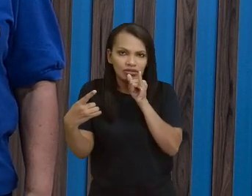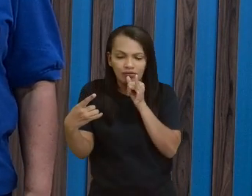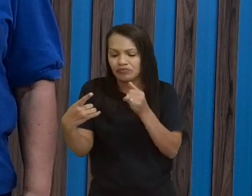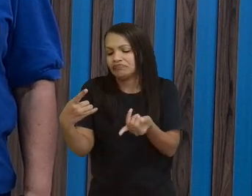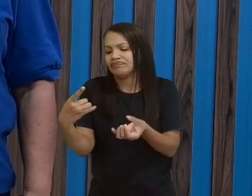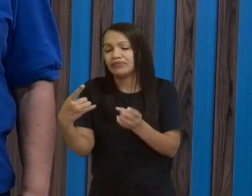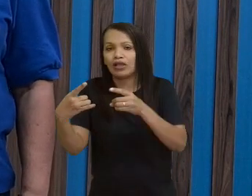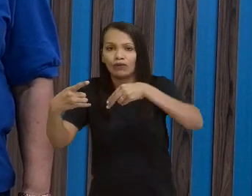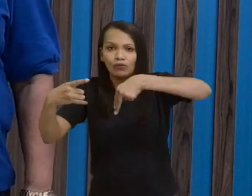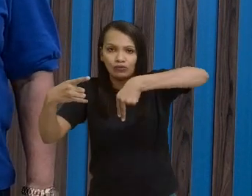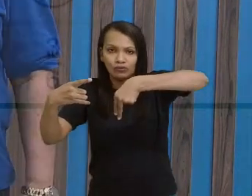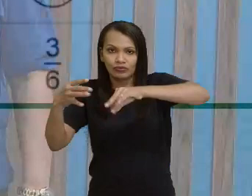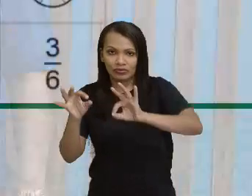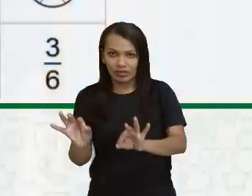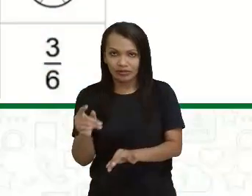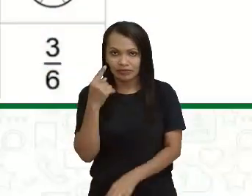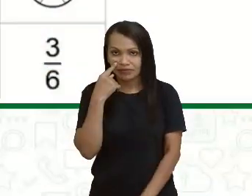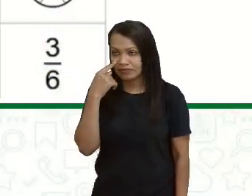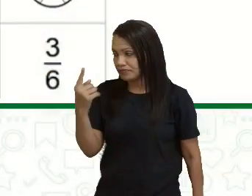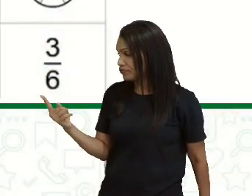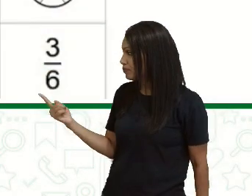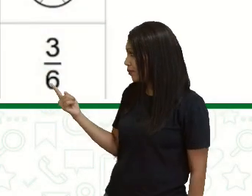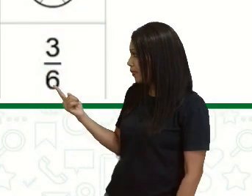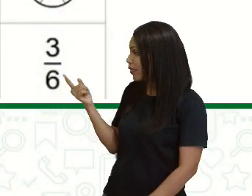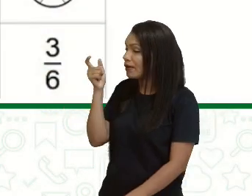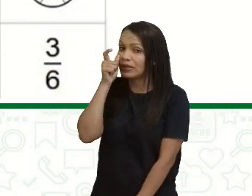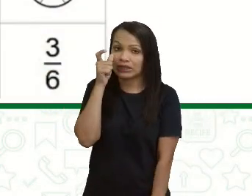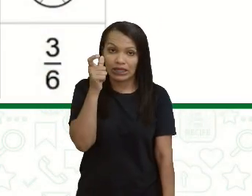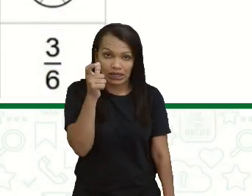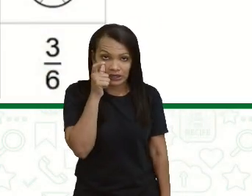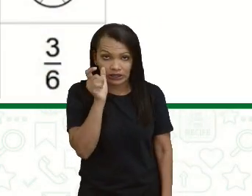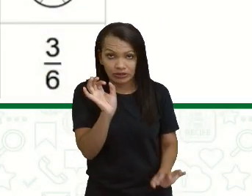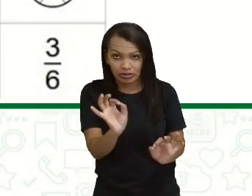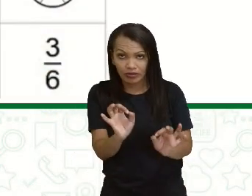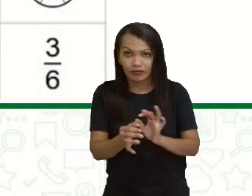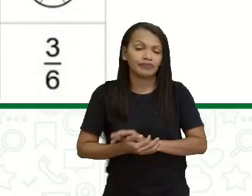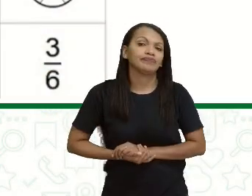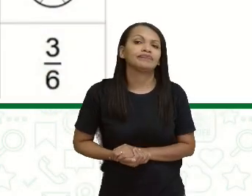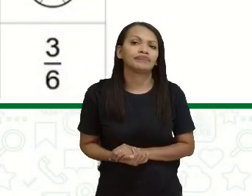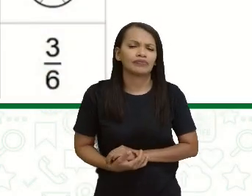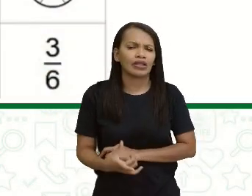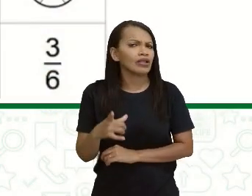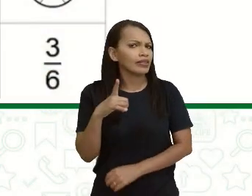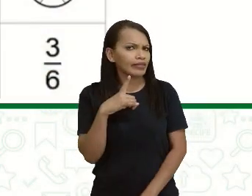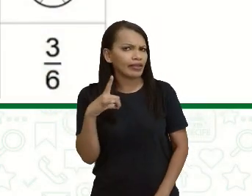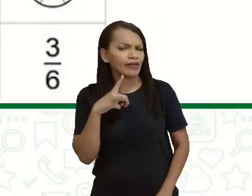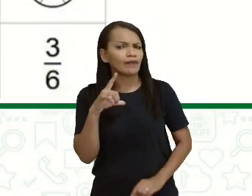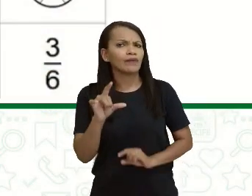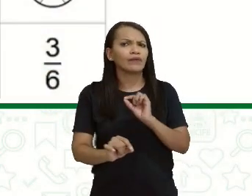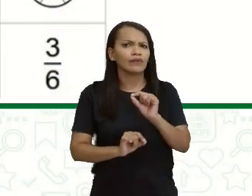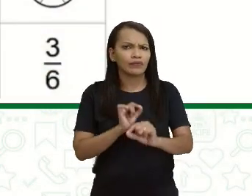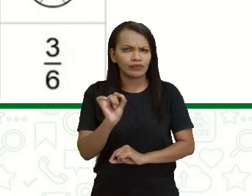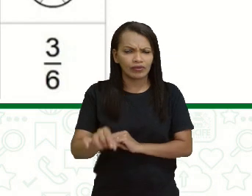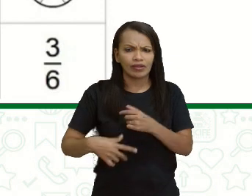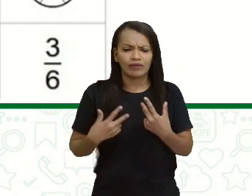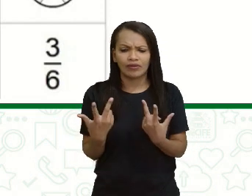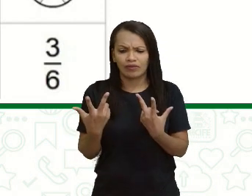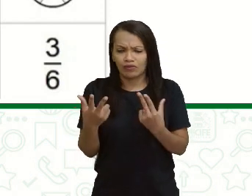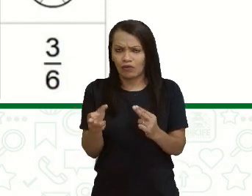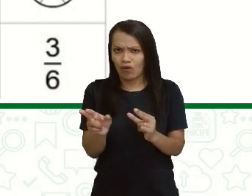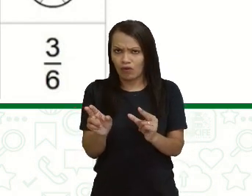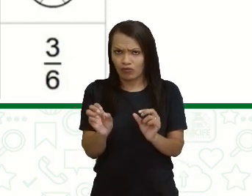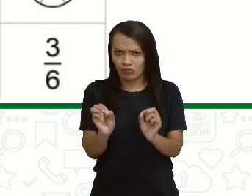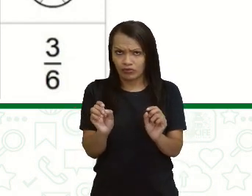aqui, ó, bem interessante. Olha, eu tenho ali que são iguais,